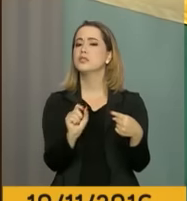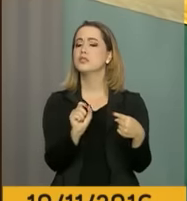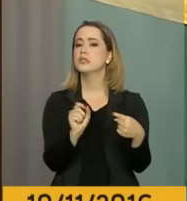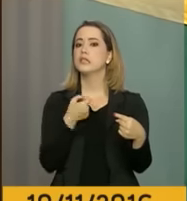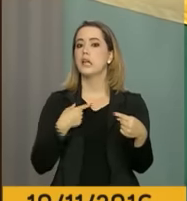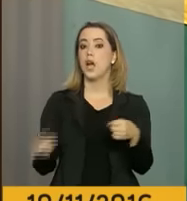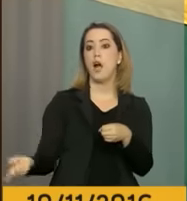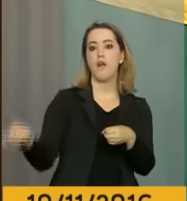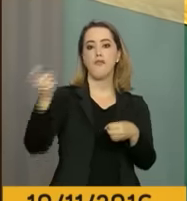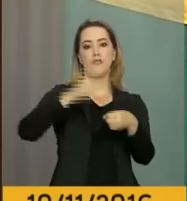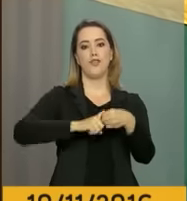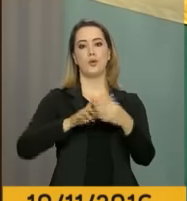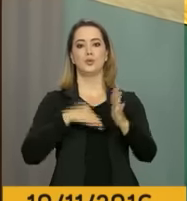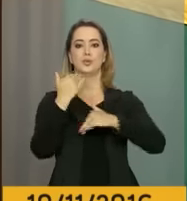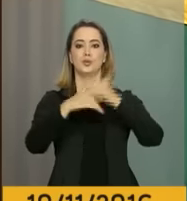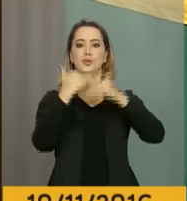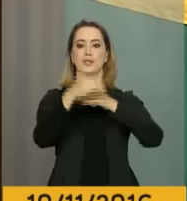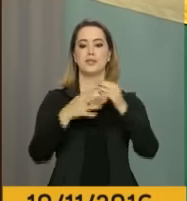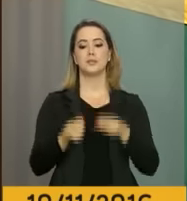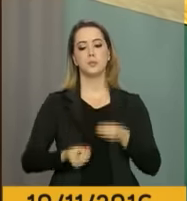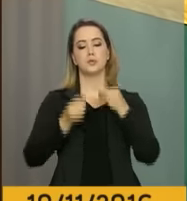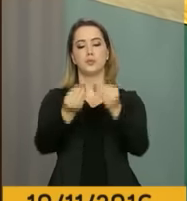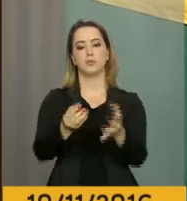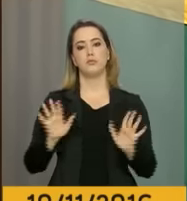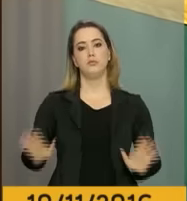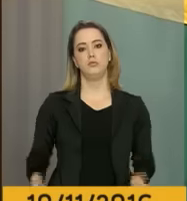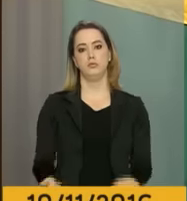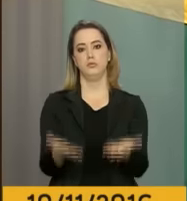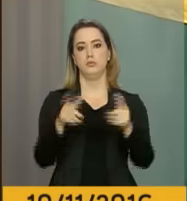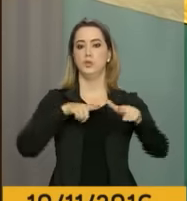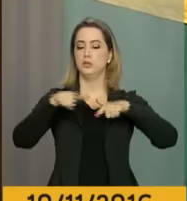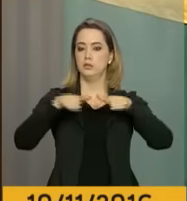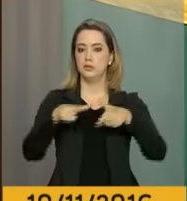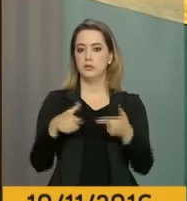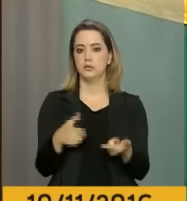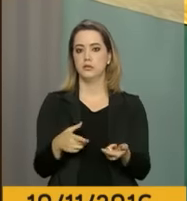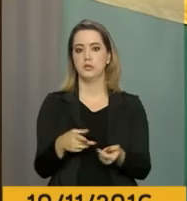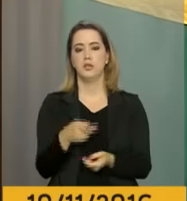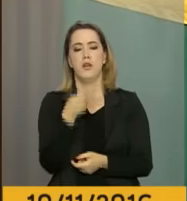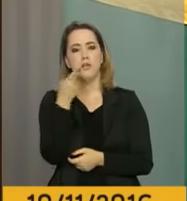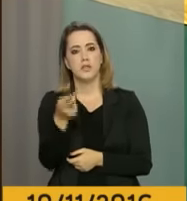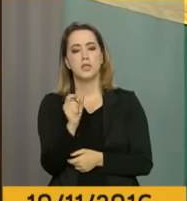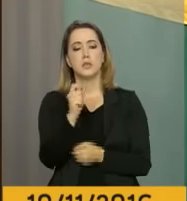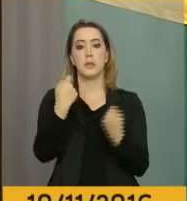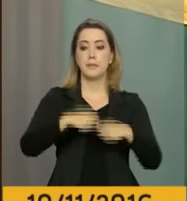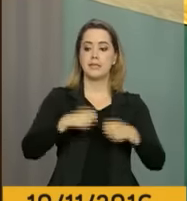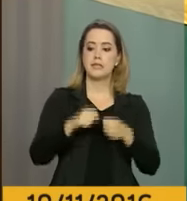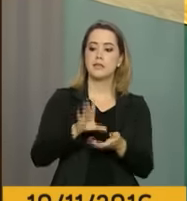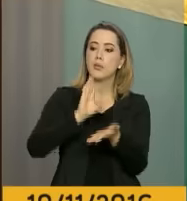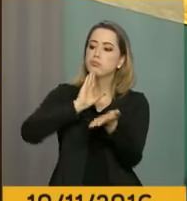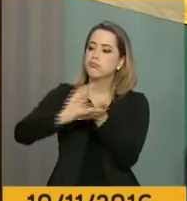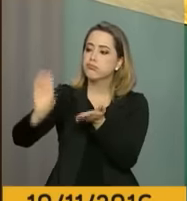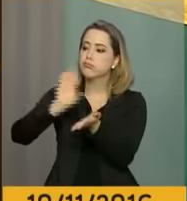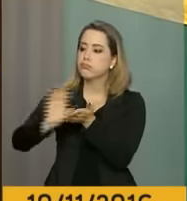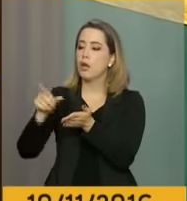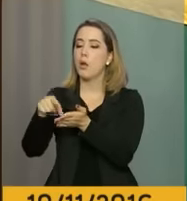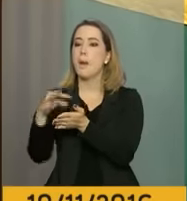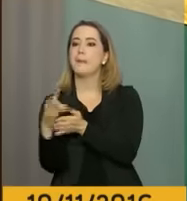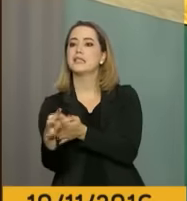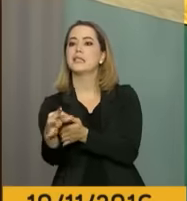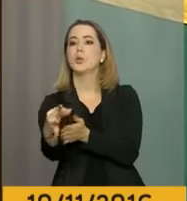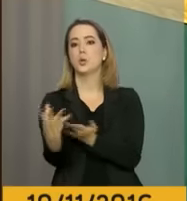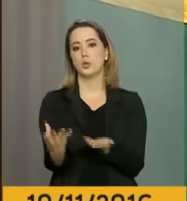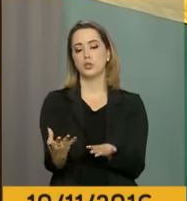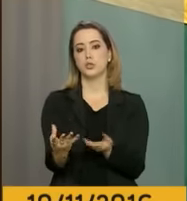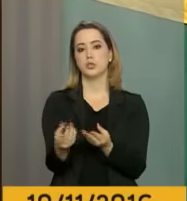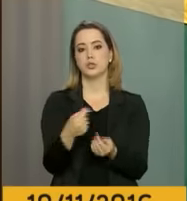precisamente a retomada do crescimento e a geração de empregos, não é? Quando nós dizemos, nós precisamos mais dinheiro para a tecnologia. Interessante, há poucos dias, professora